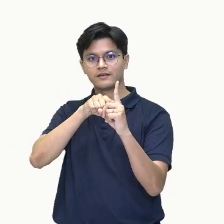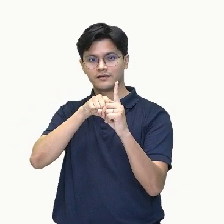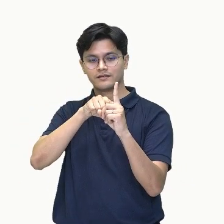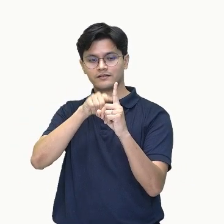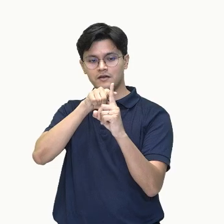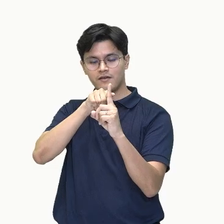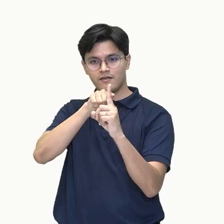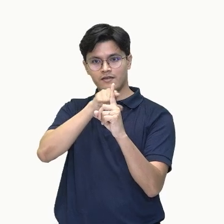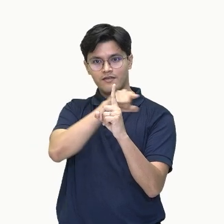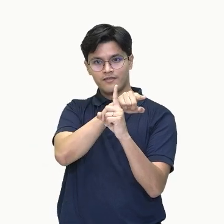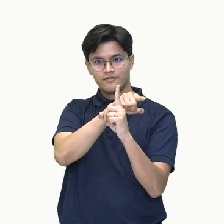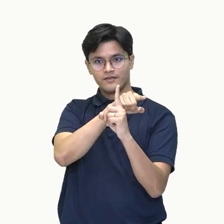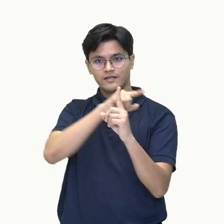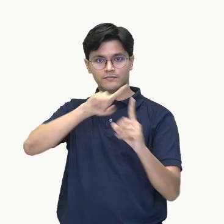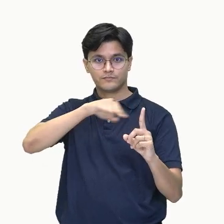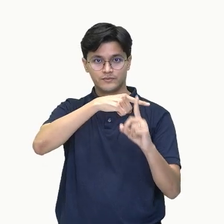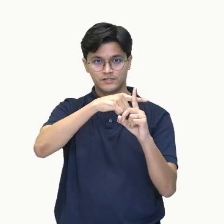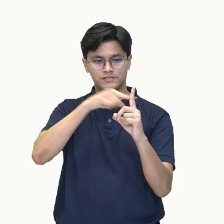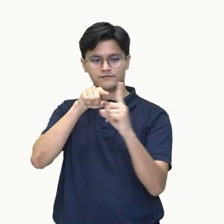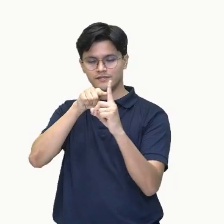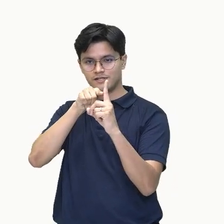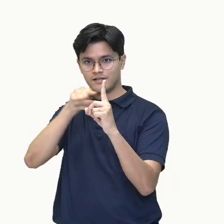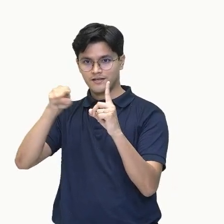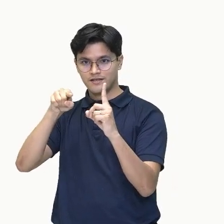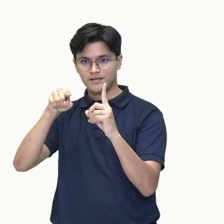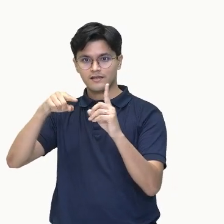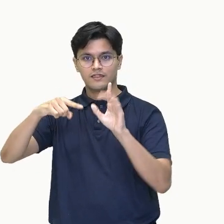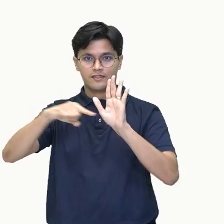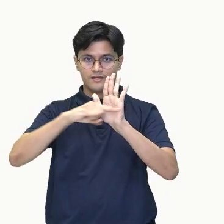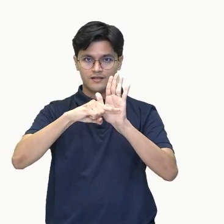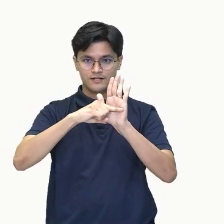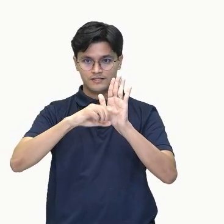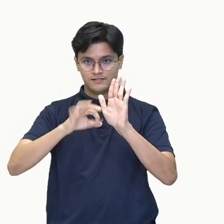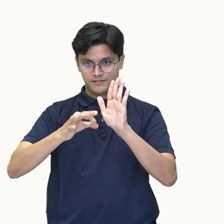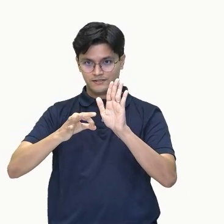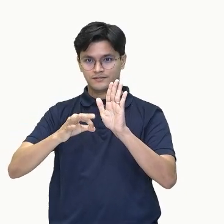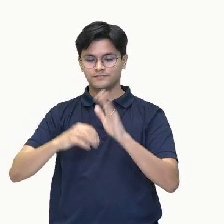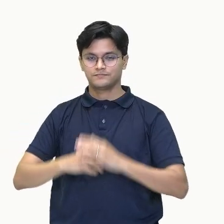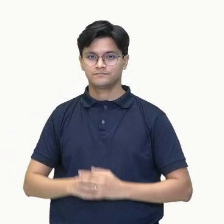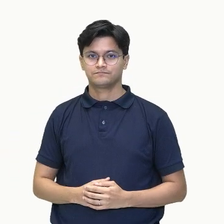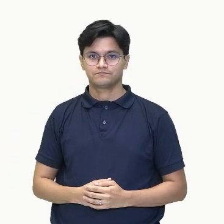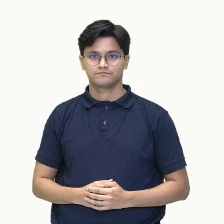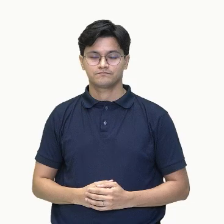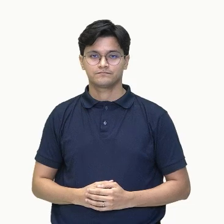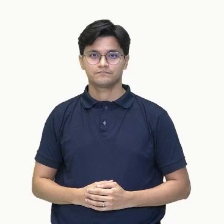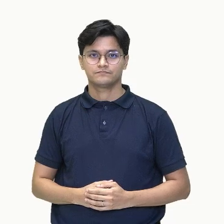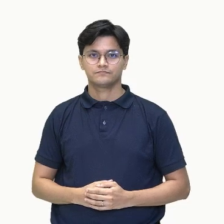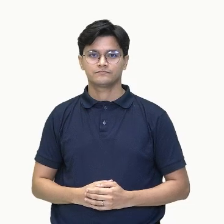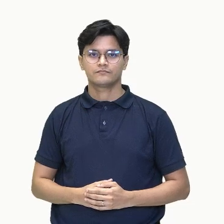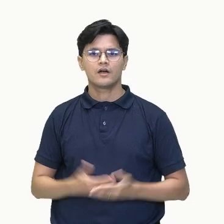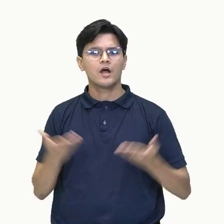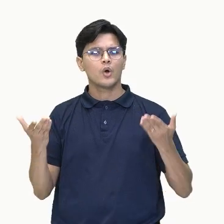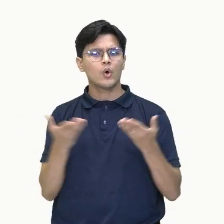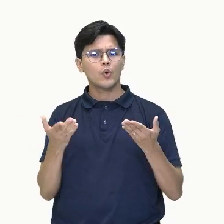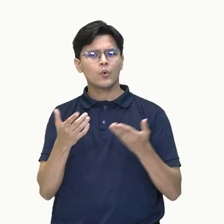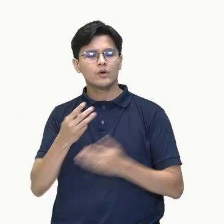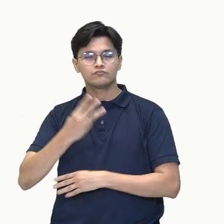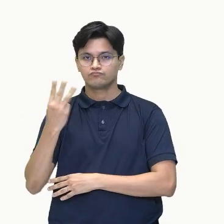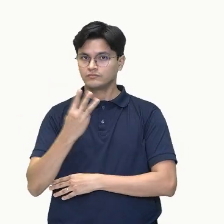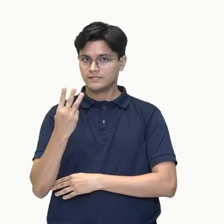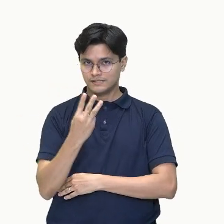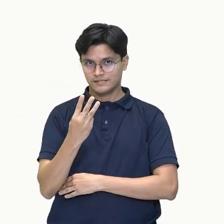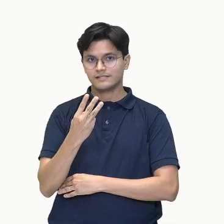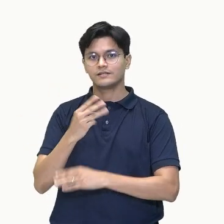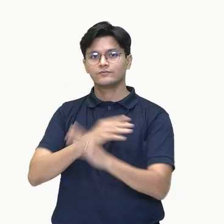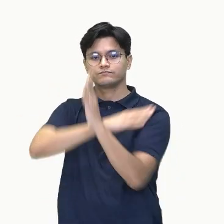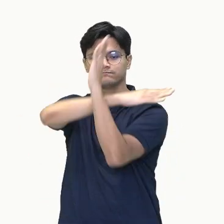segundo quadrante, valores de X são negativos e de Y positivo. Em relação ao terceiro